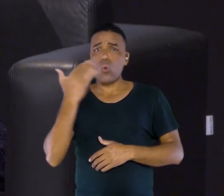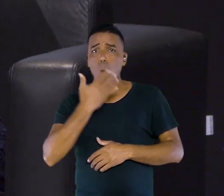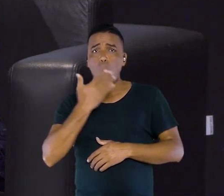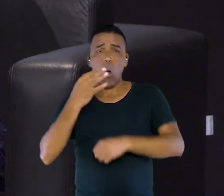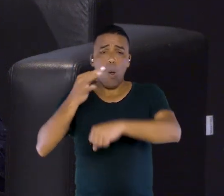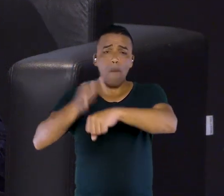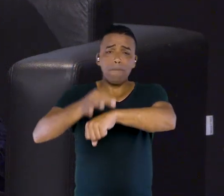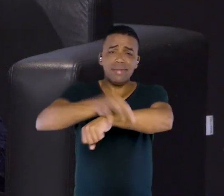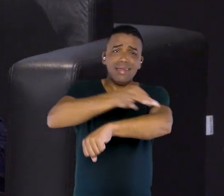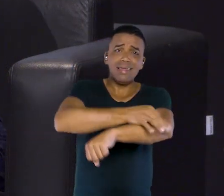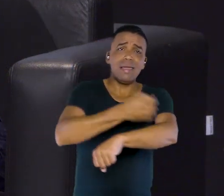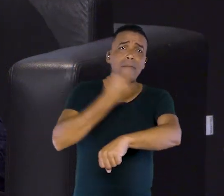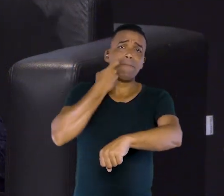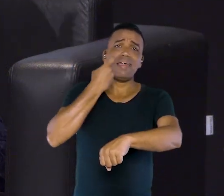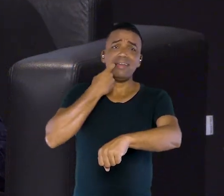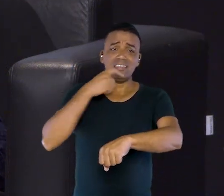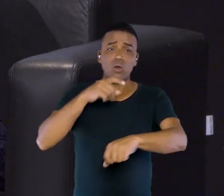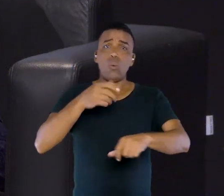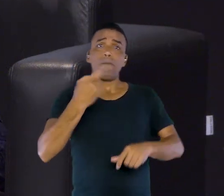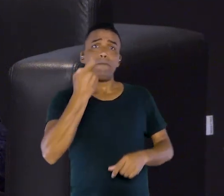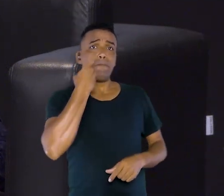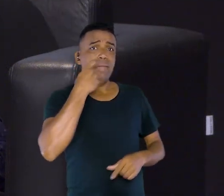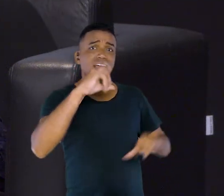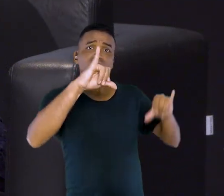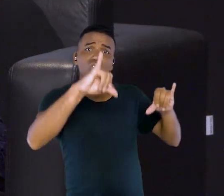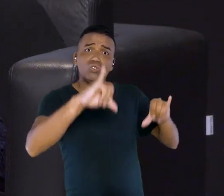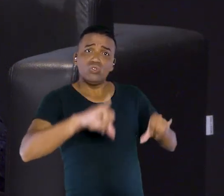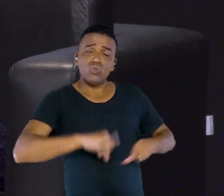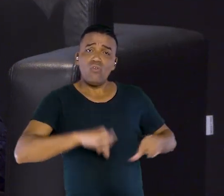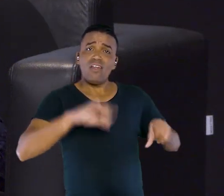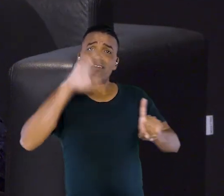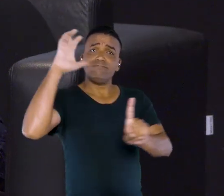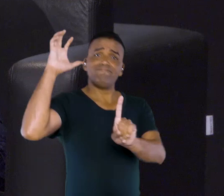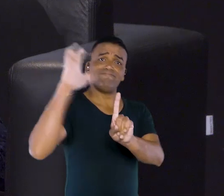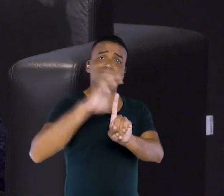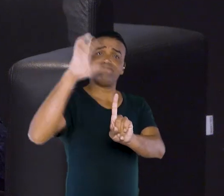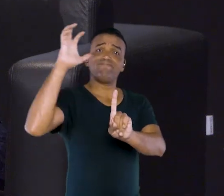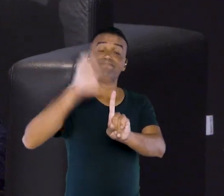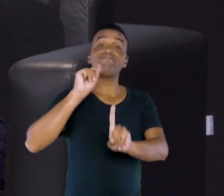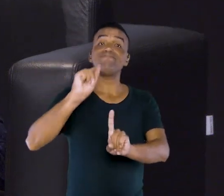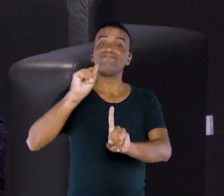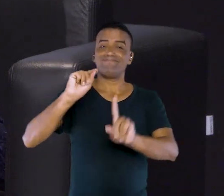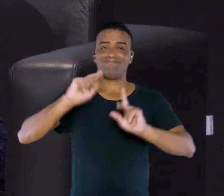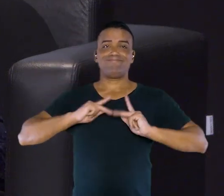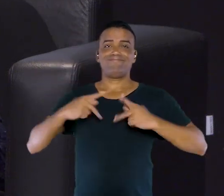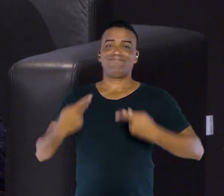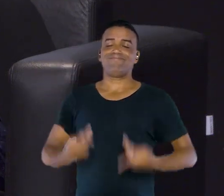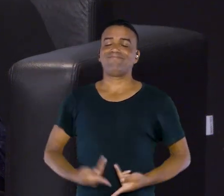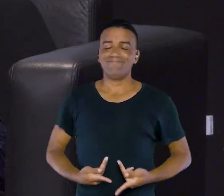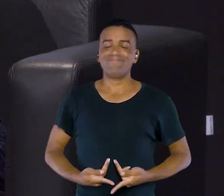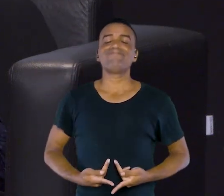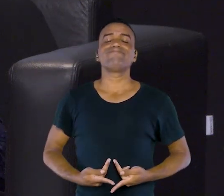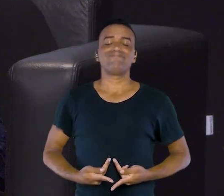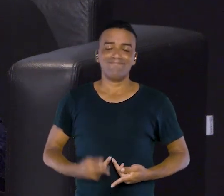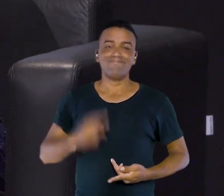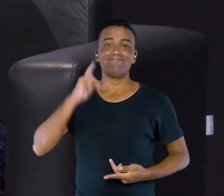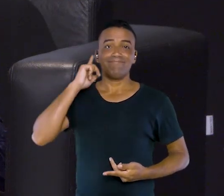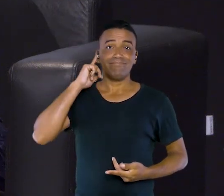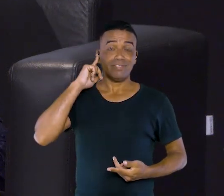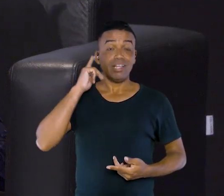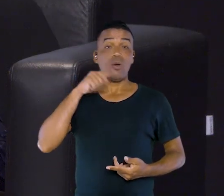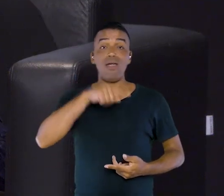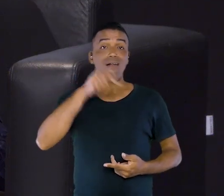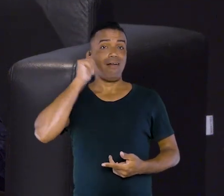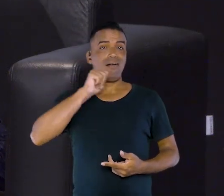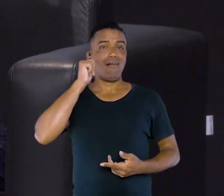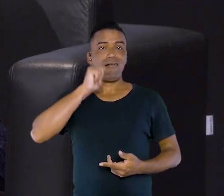pinta. Então, os peixes estavam sofrendo consequência muito forte, assim. E